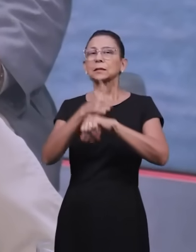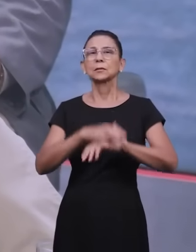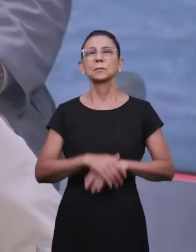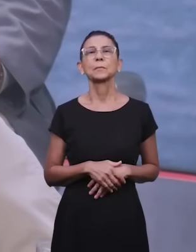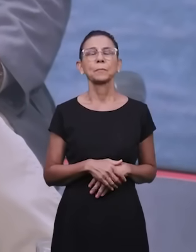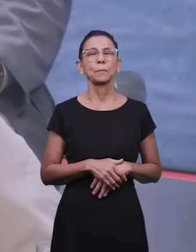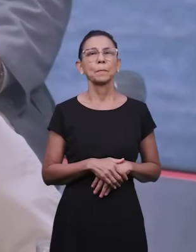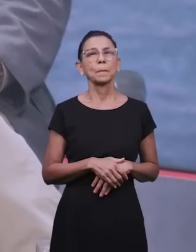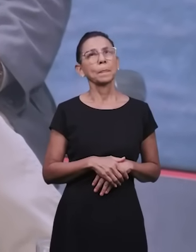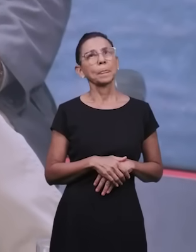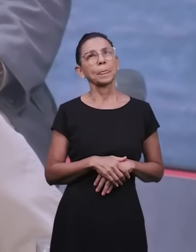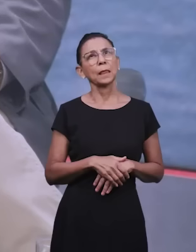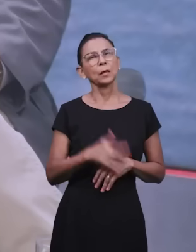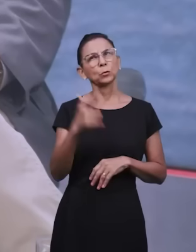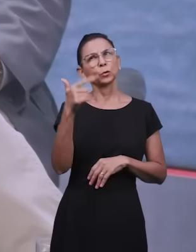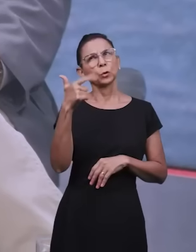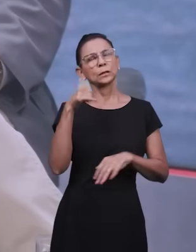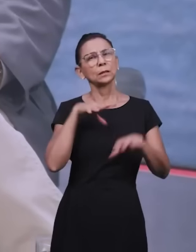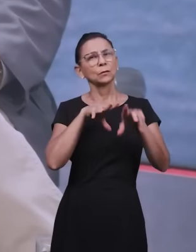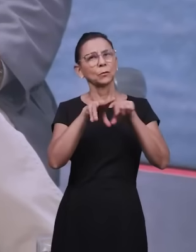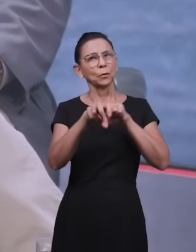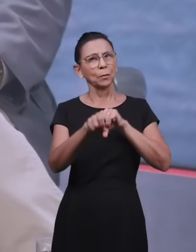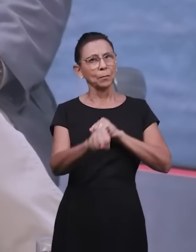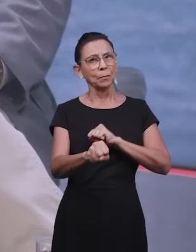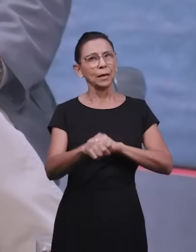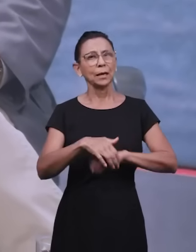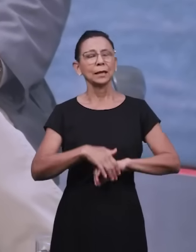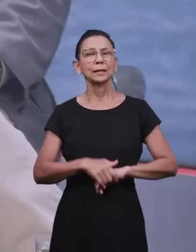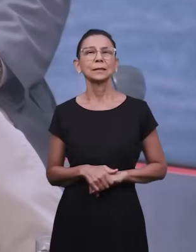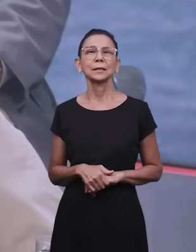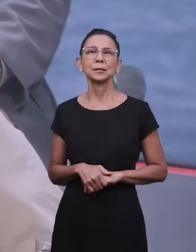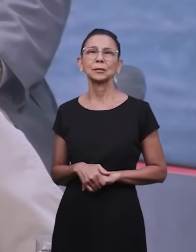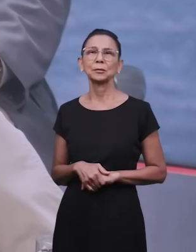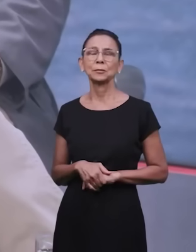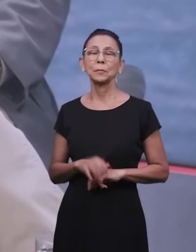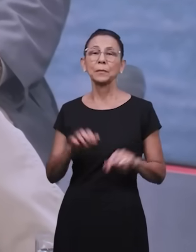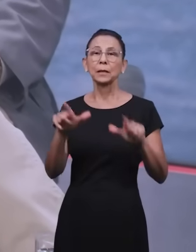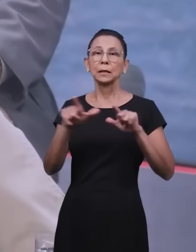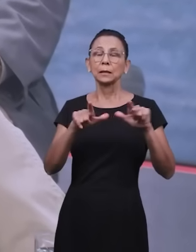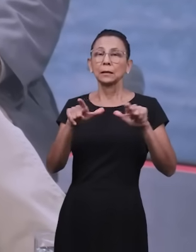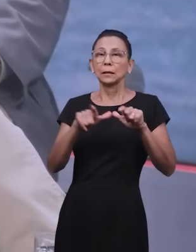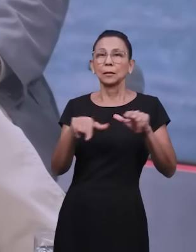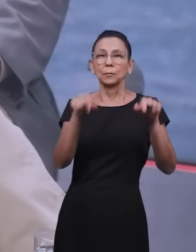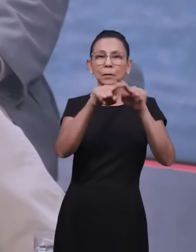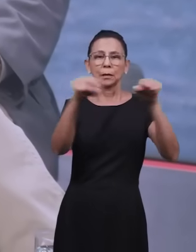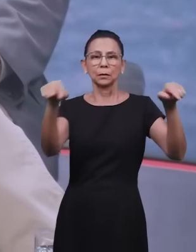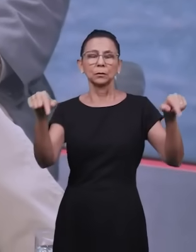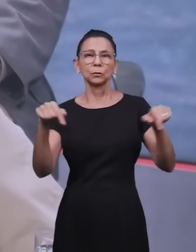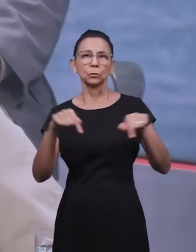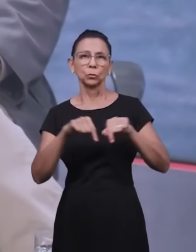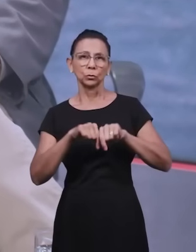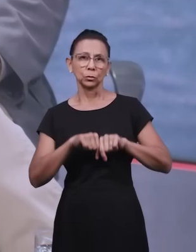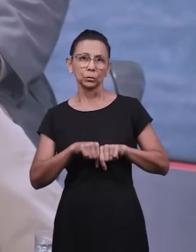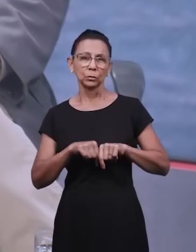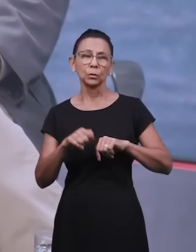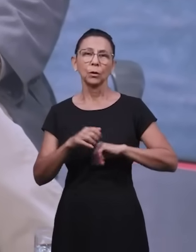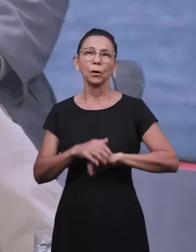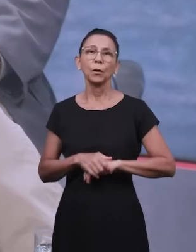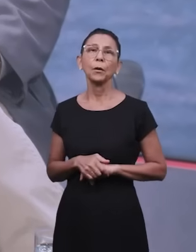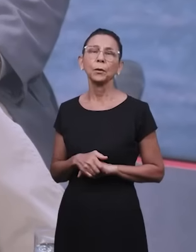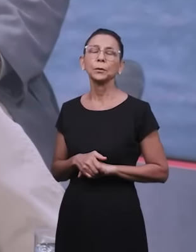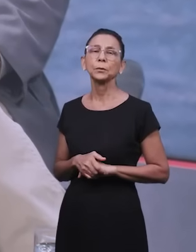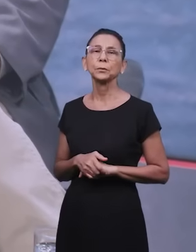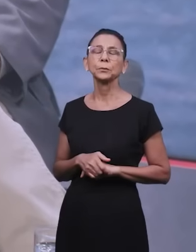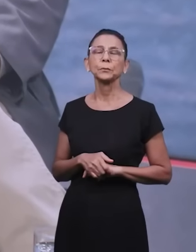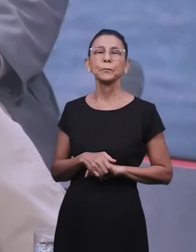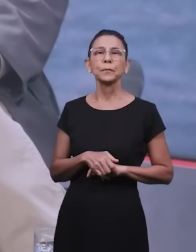sou formada há mais ou menos 12 anos, trabalho com clínica e trabalho muito com transtornos de ansiedade. Na clínica